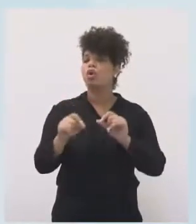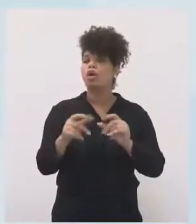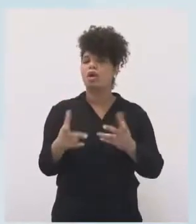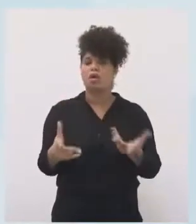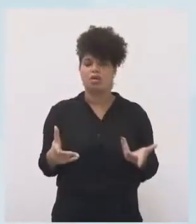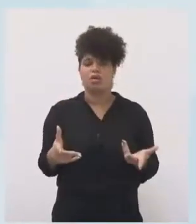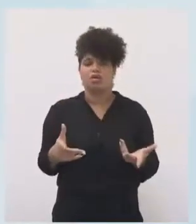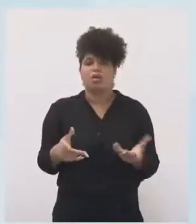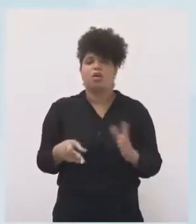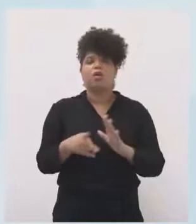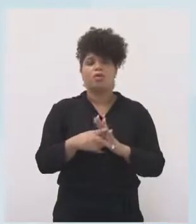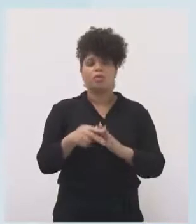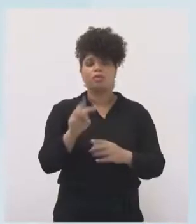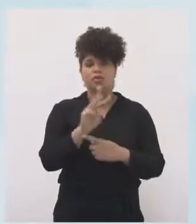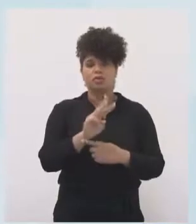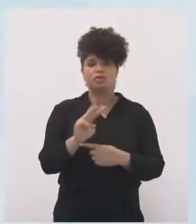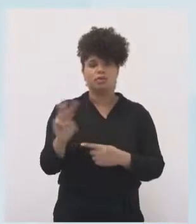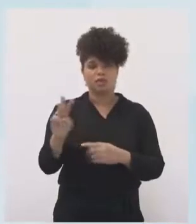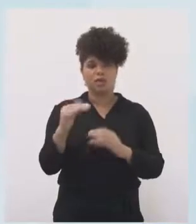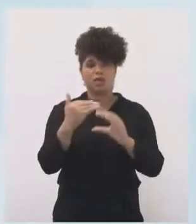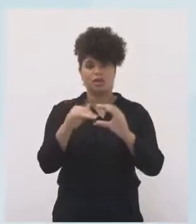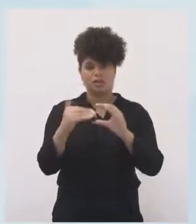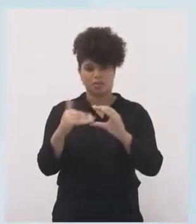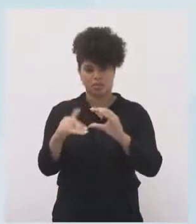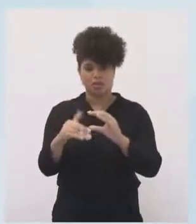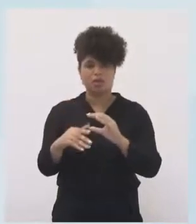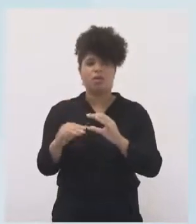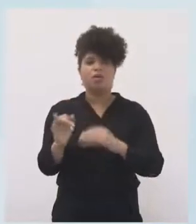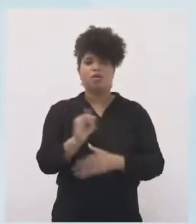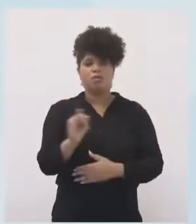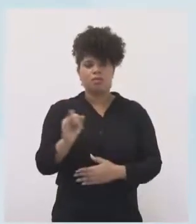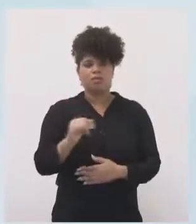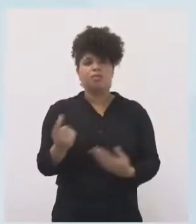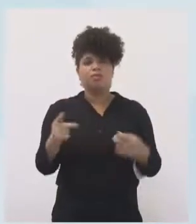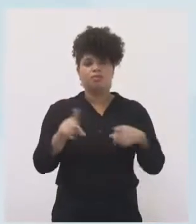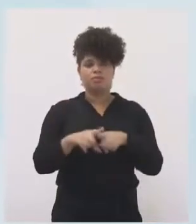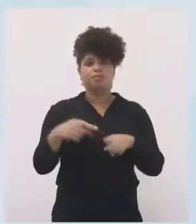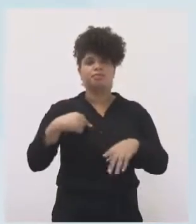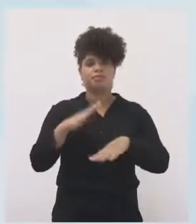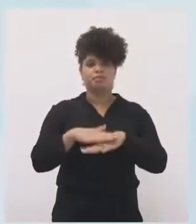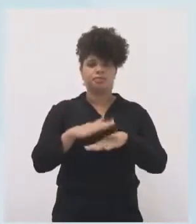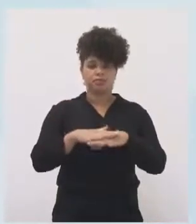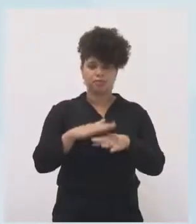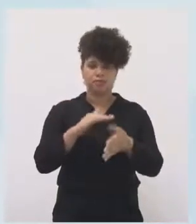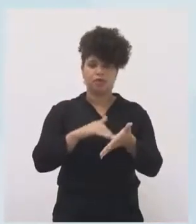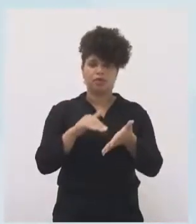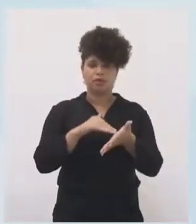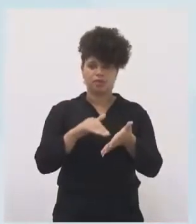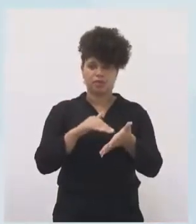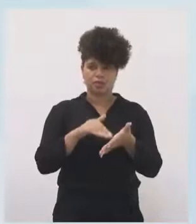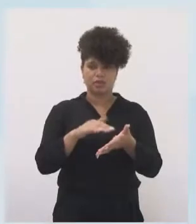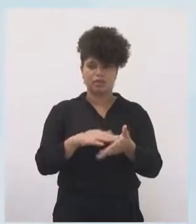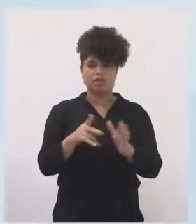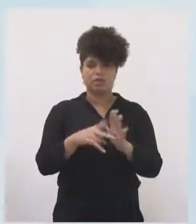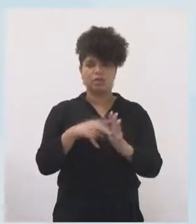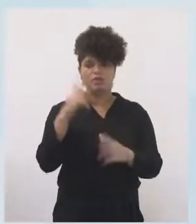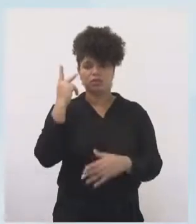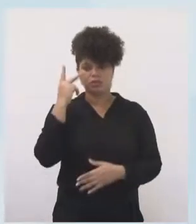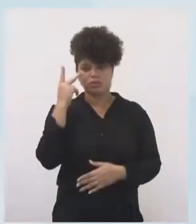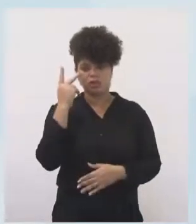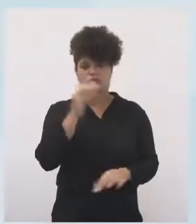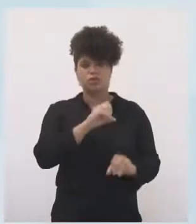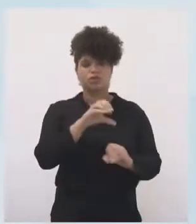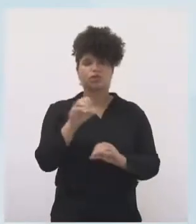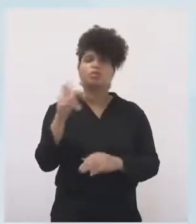do e-mail institucional de vocês, da parceria que nós fizemos com a Secretaria de São Paulo, de Educação de São Paulo.